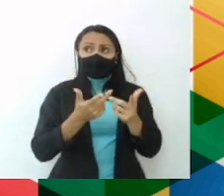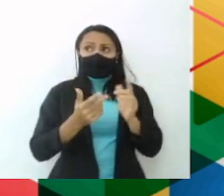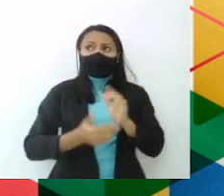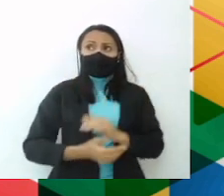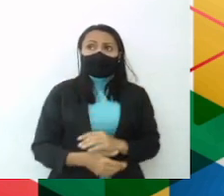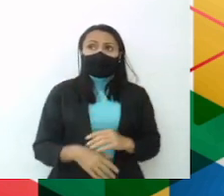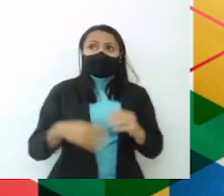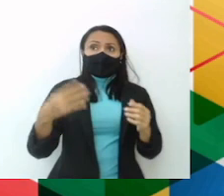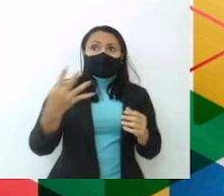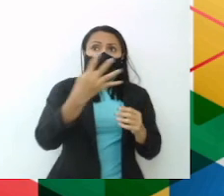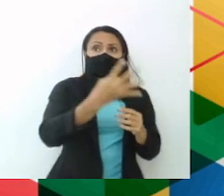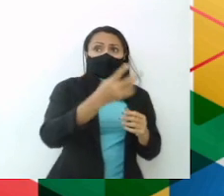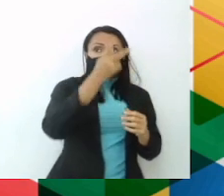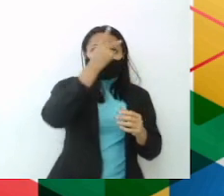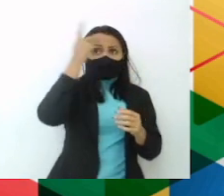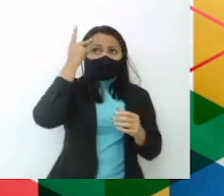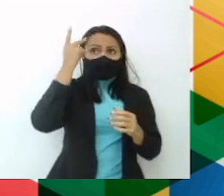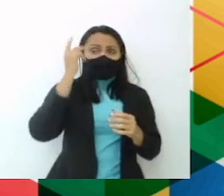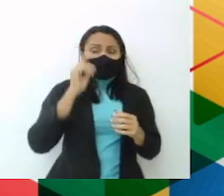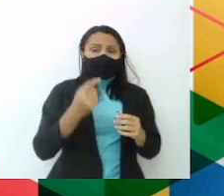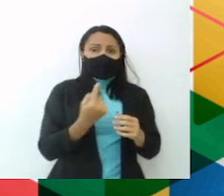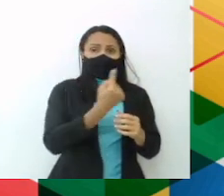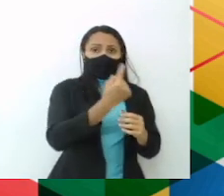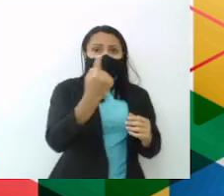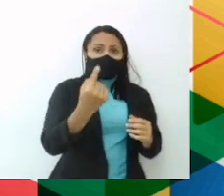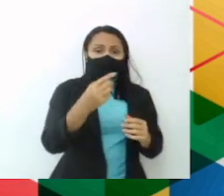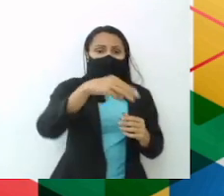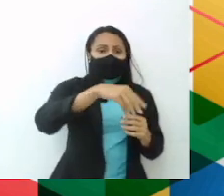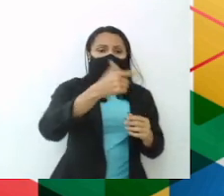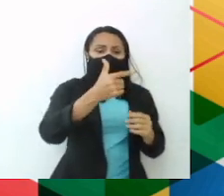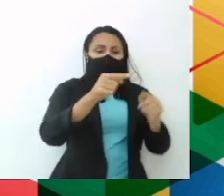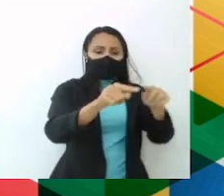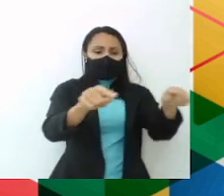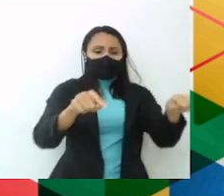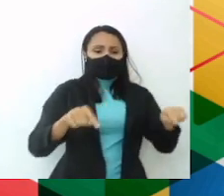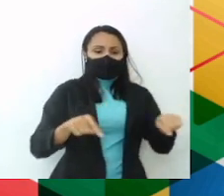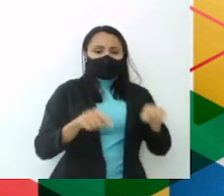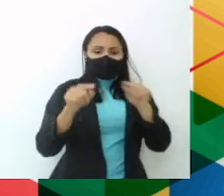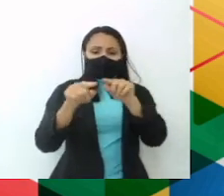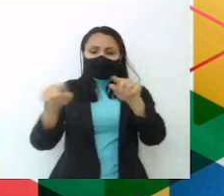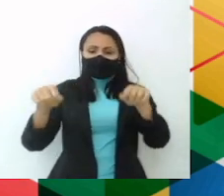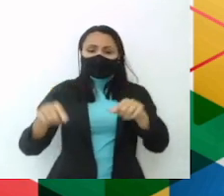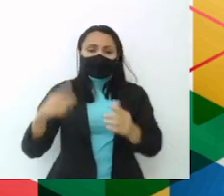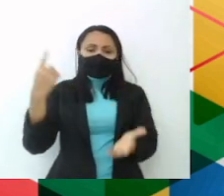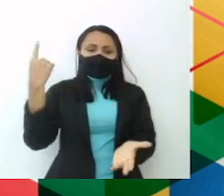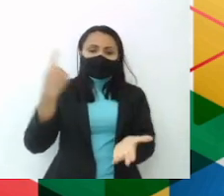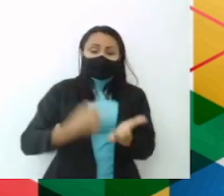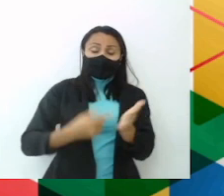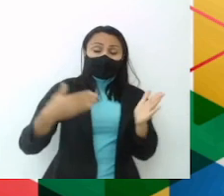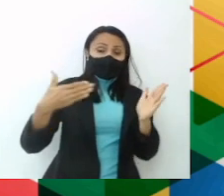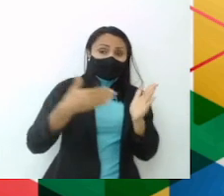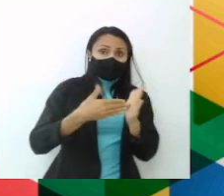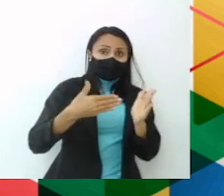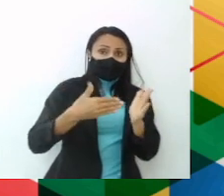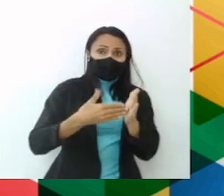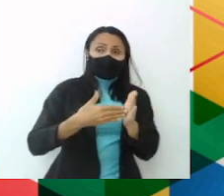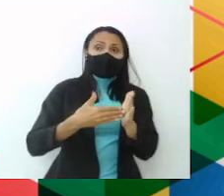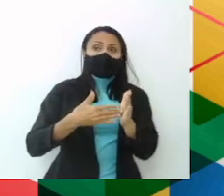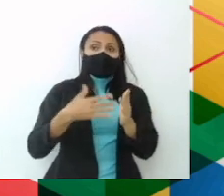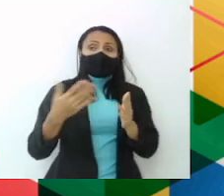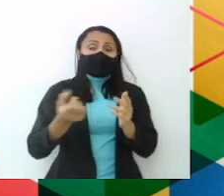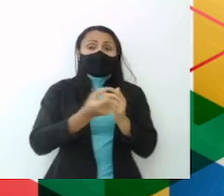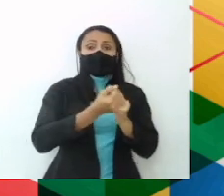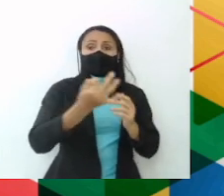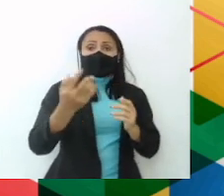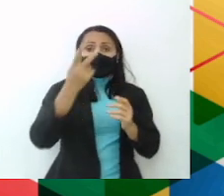evento foi de 4 pessoas por metro quadrado. De acordo com esse limite estipulado, quantas